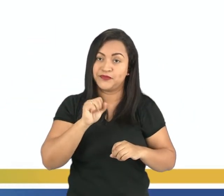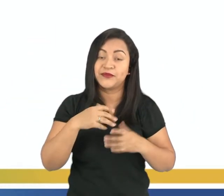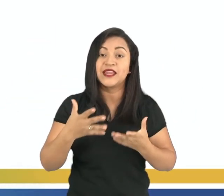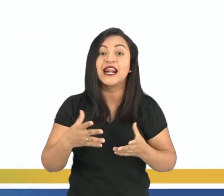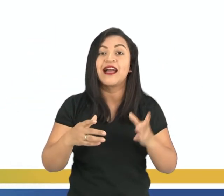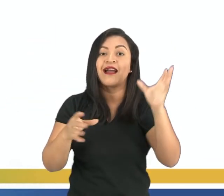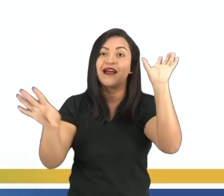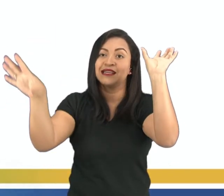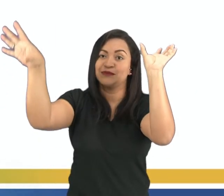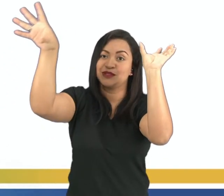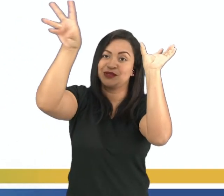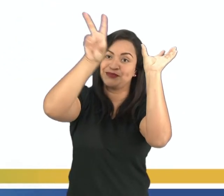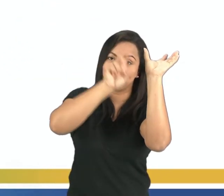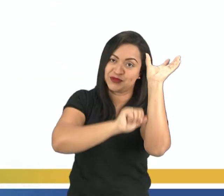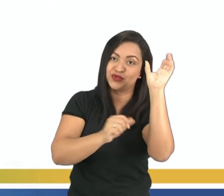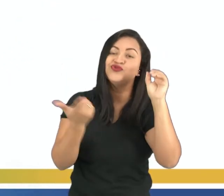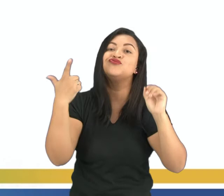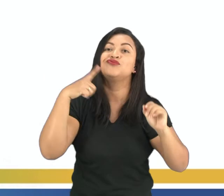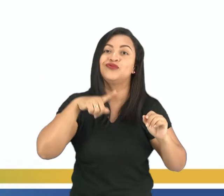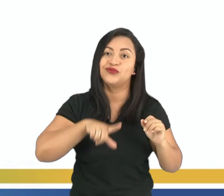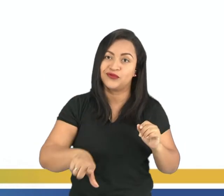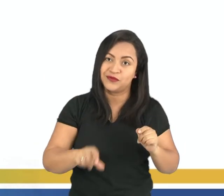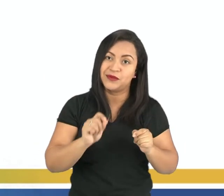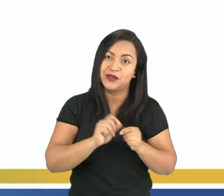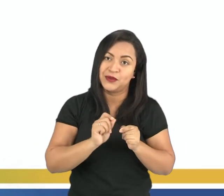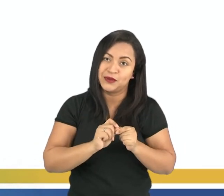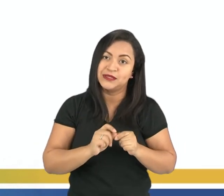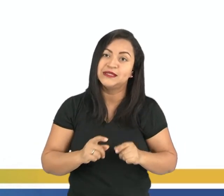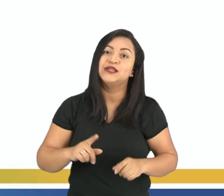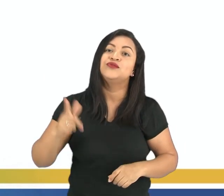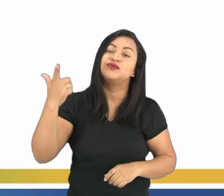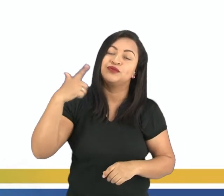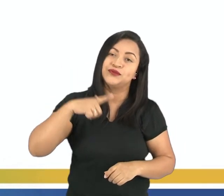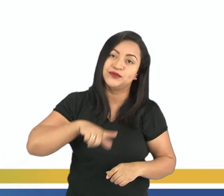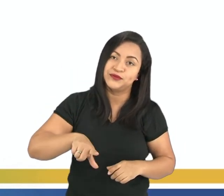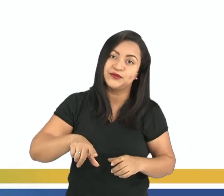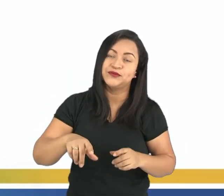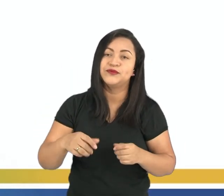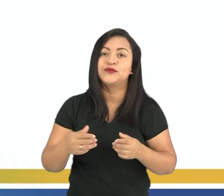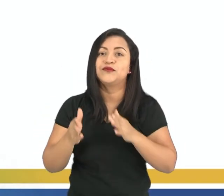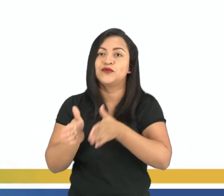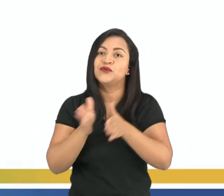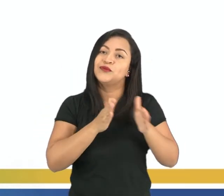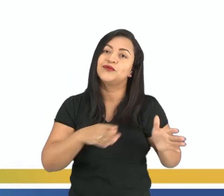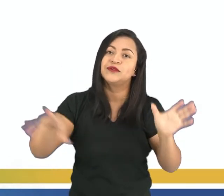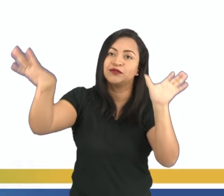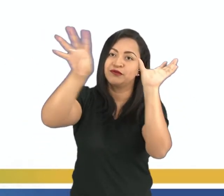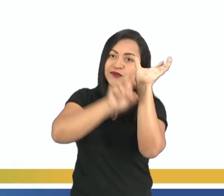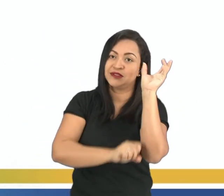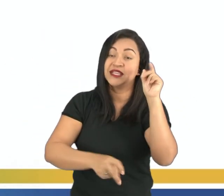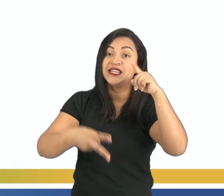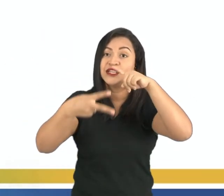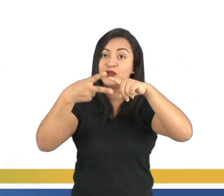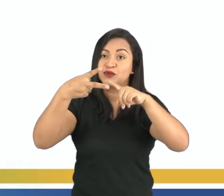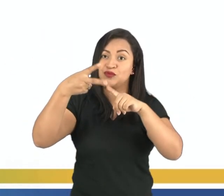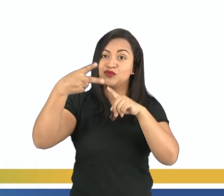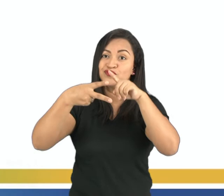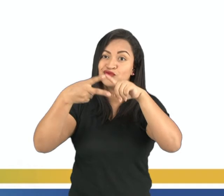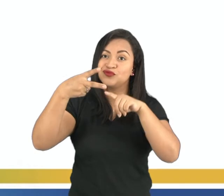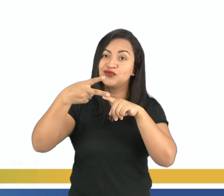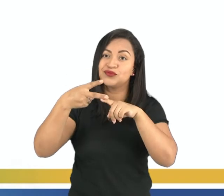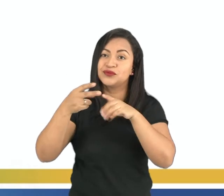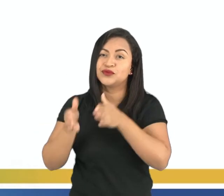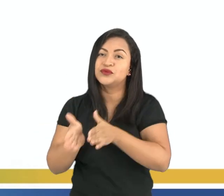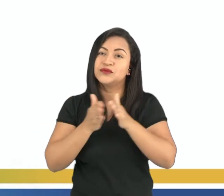gás carbônico para que ocorra novamente o processo de fotossíntese. Então, os 2 processos, as 2